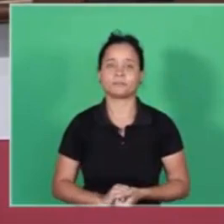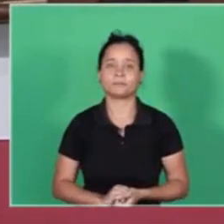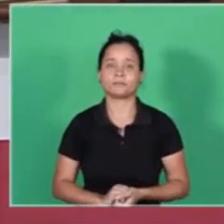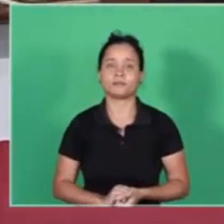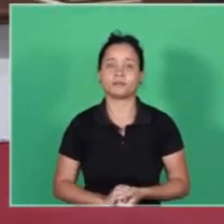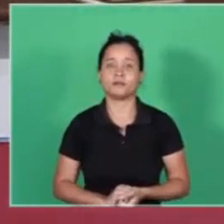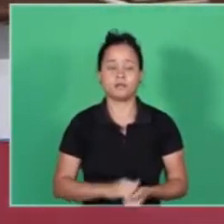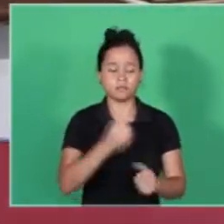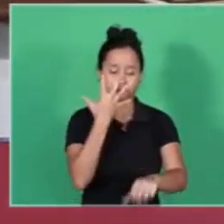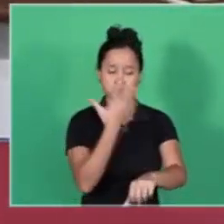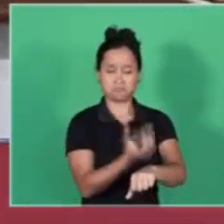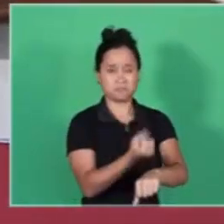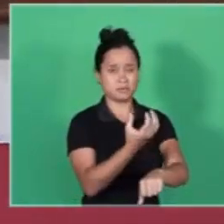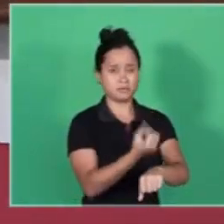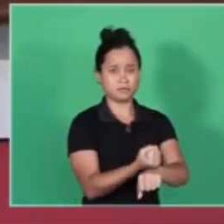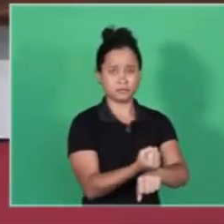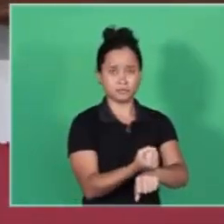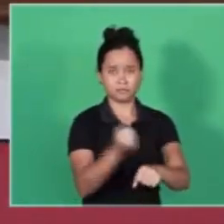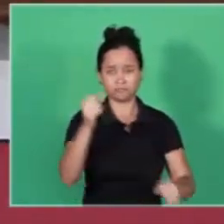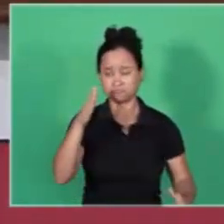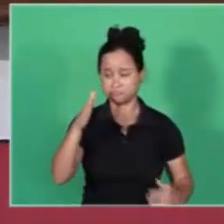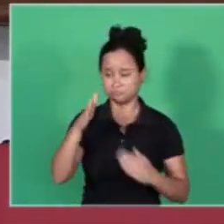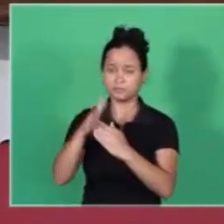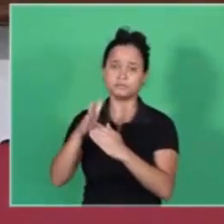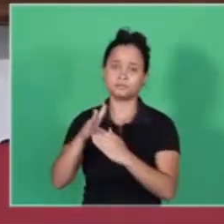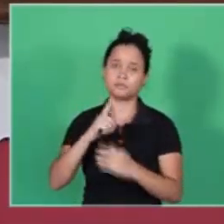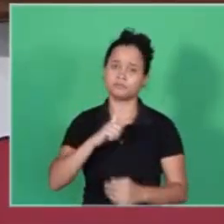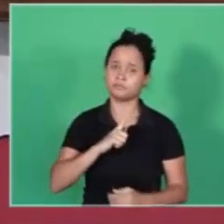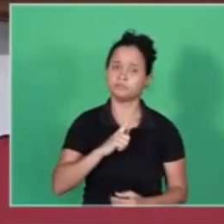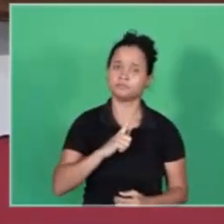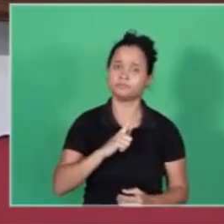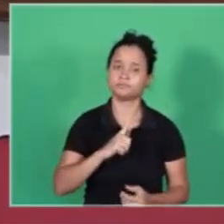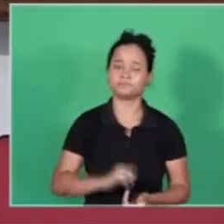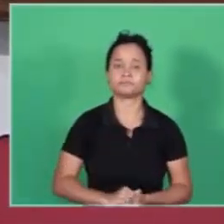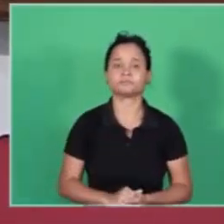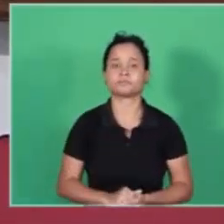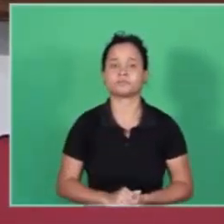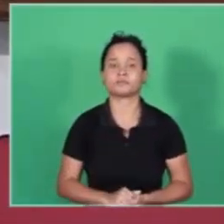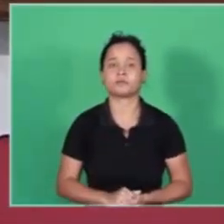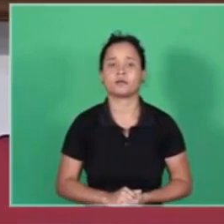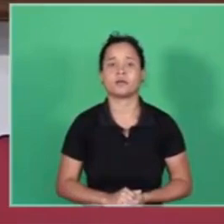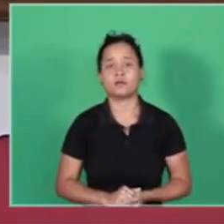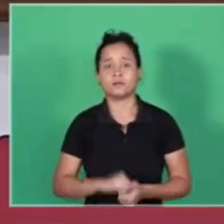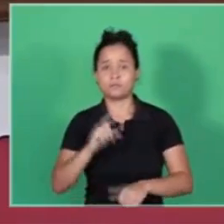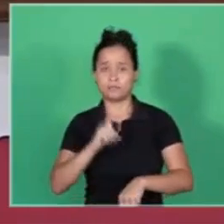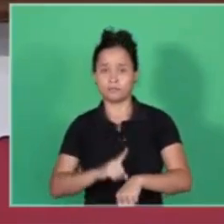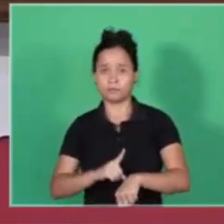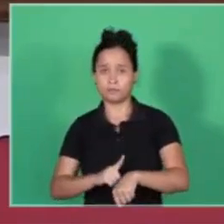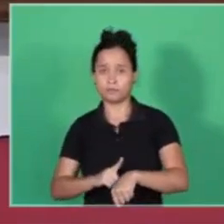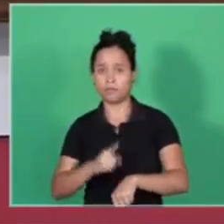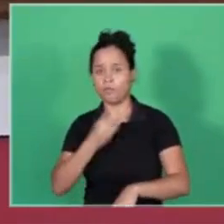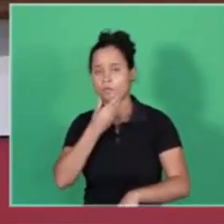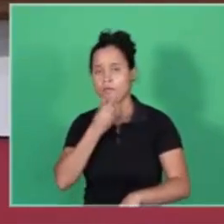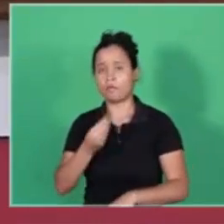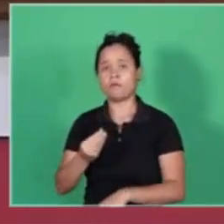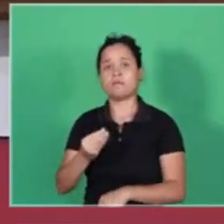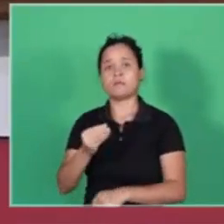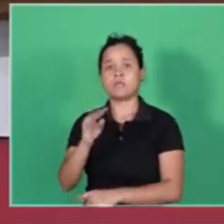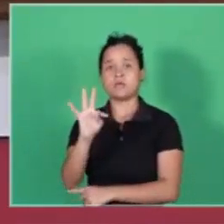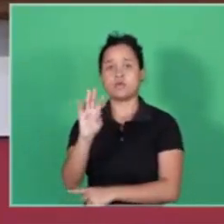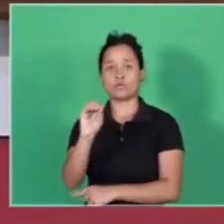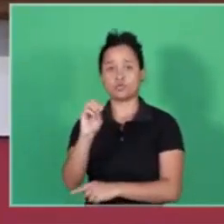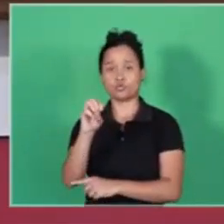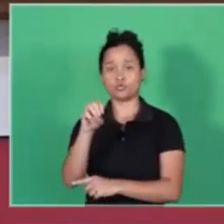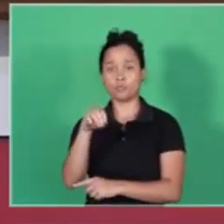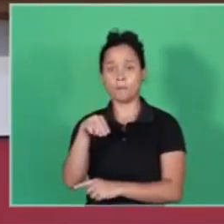o Tomás de Aquino disse que você come a hóstia e ela